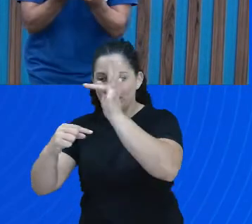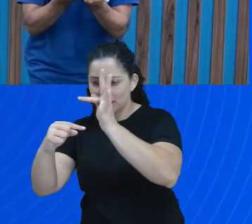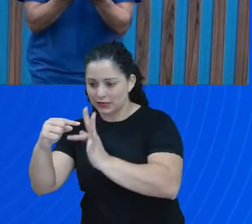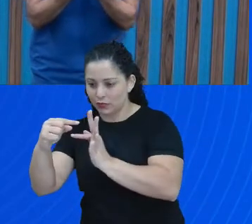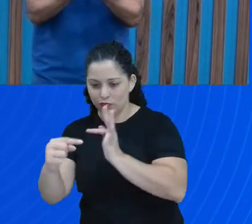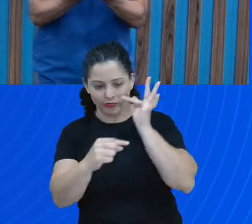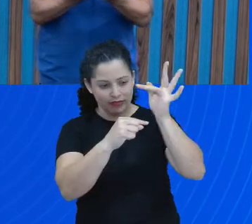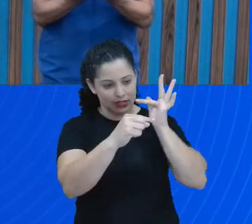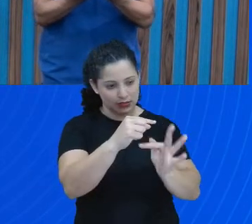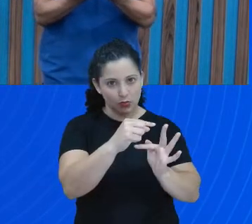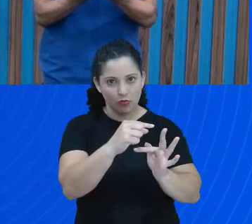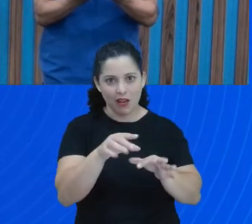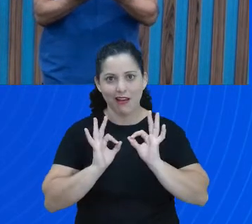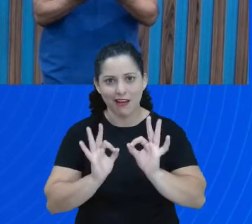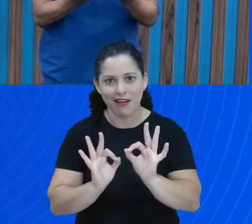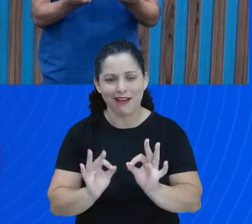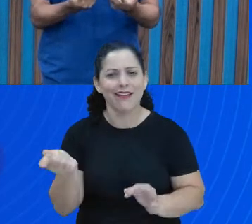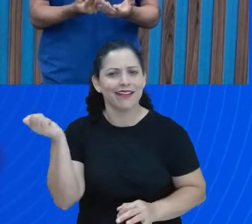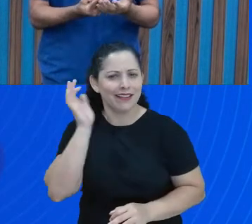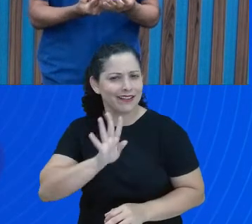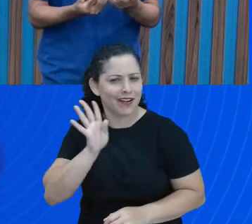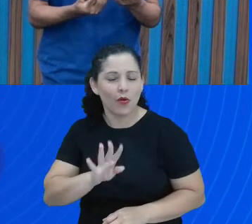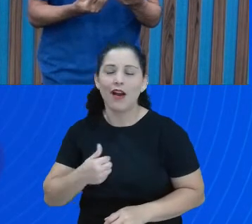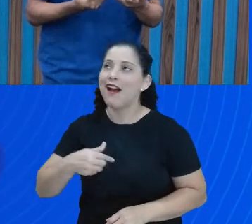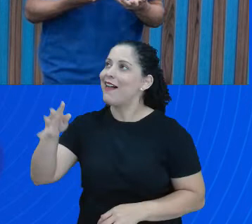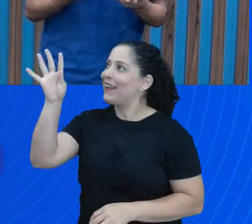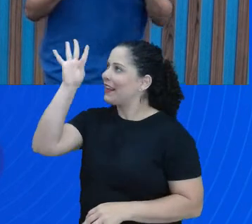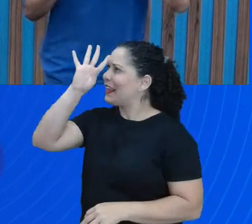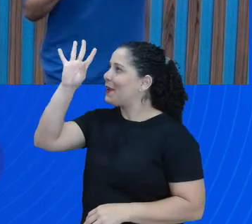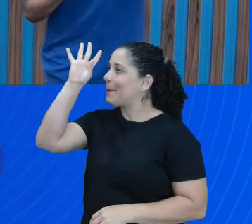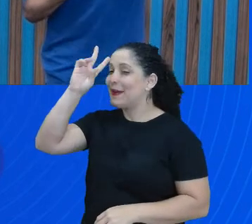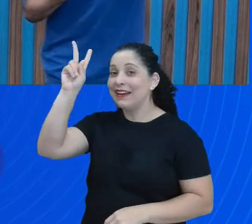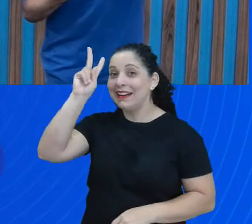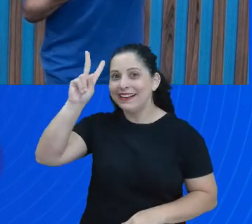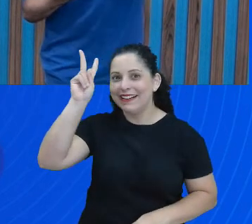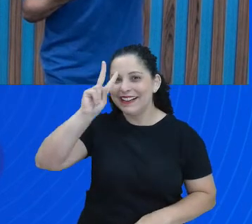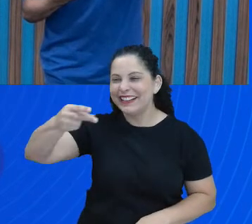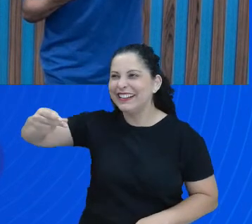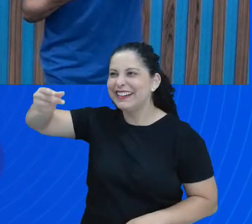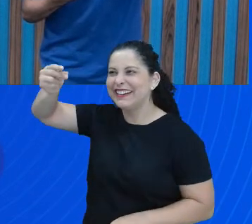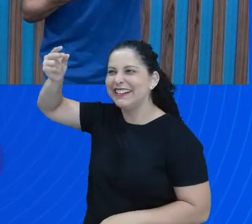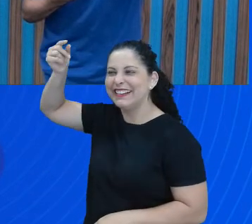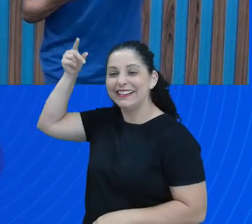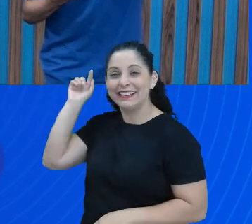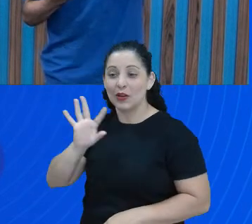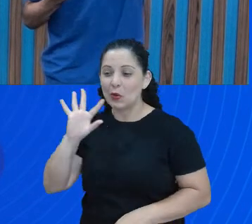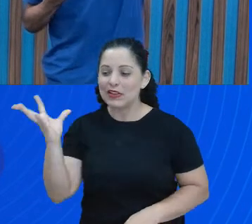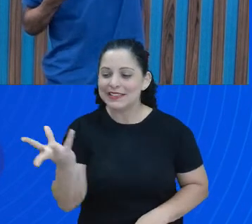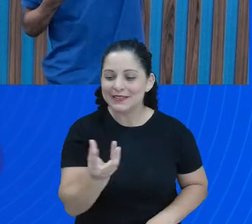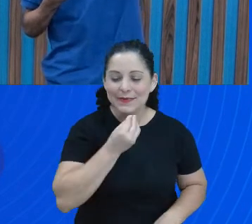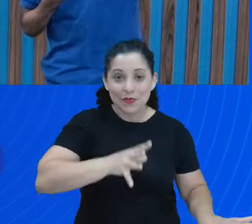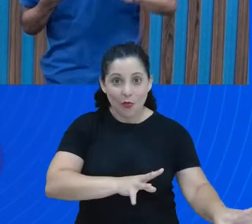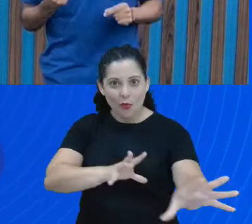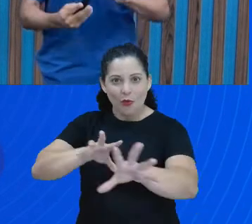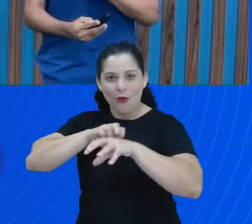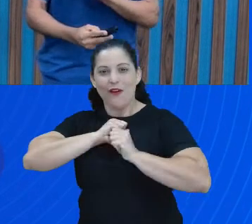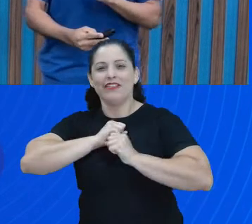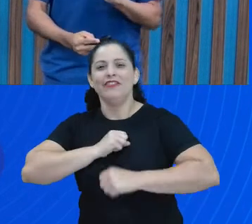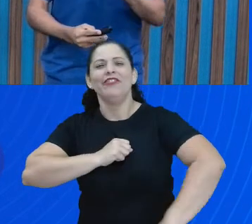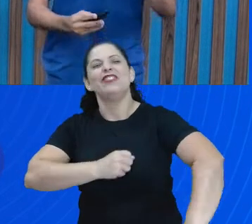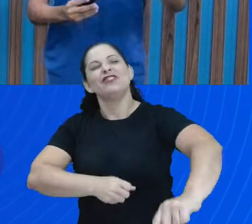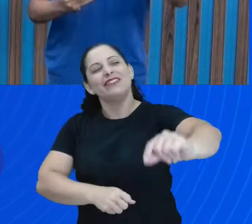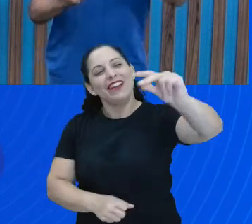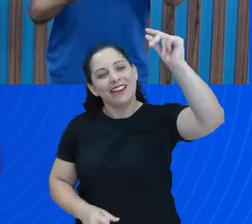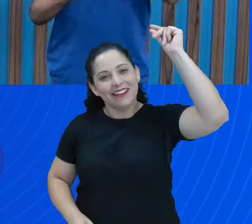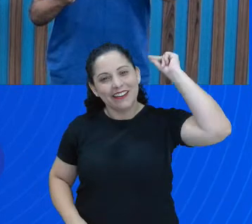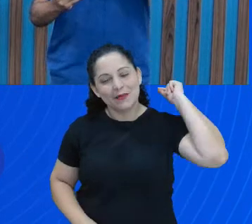fração. Não era massa? Professor, tô lembrando, começando a resgatar o conhecimento. Eita, faz tempo,